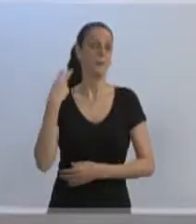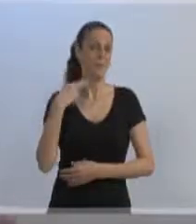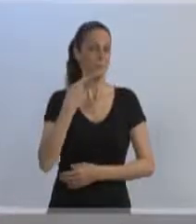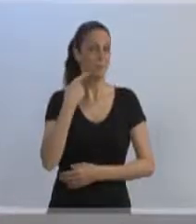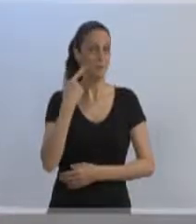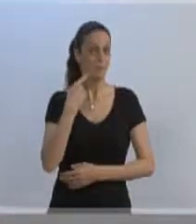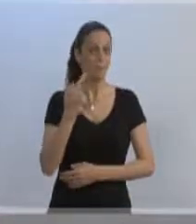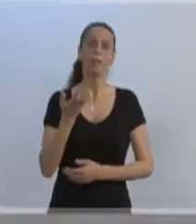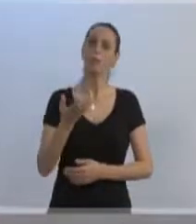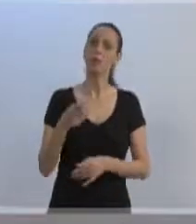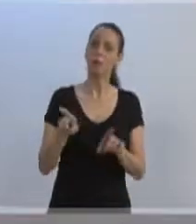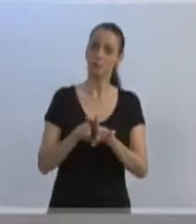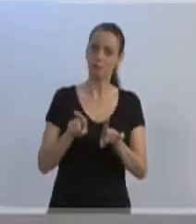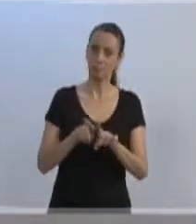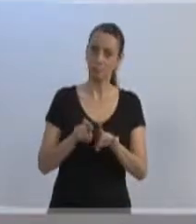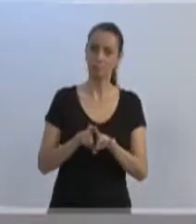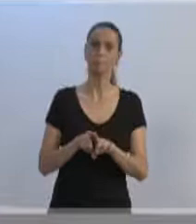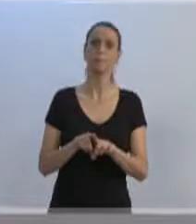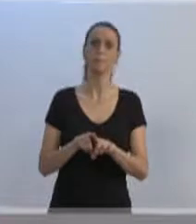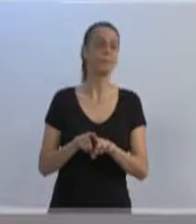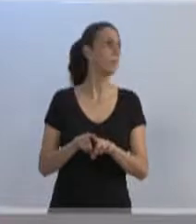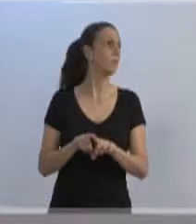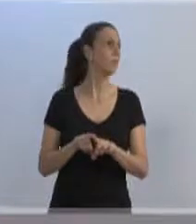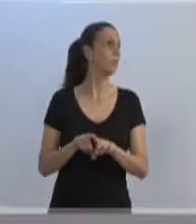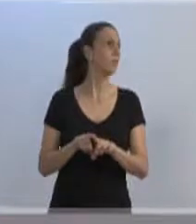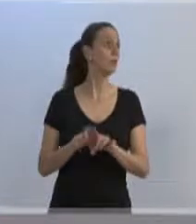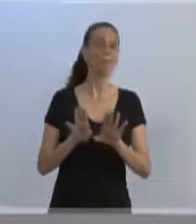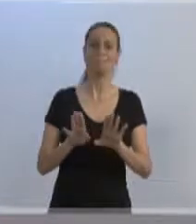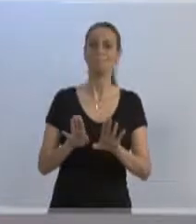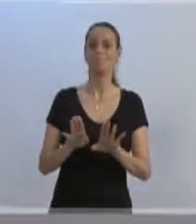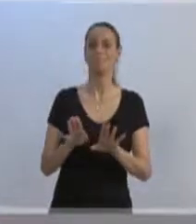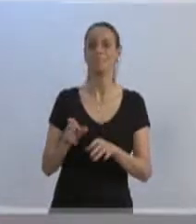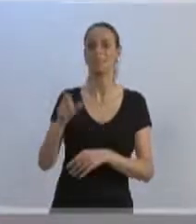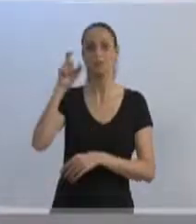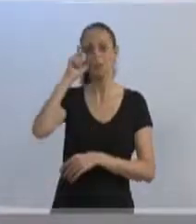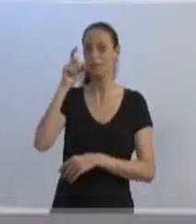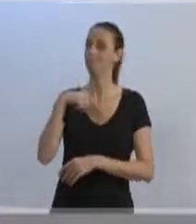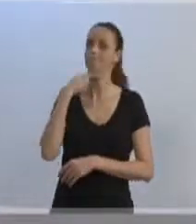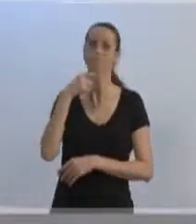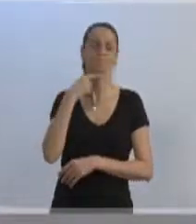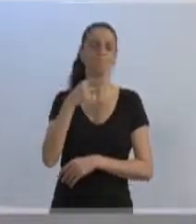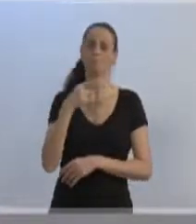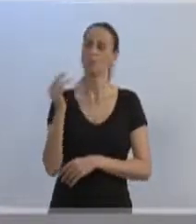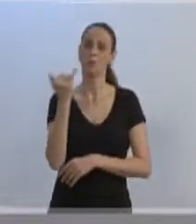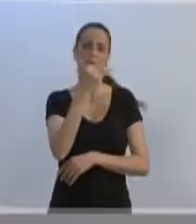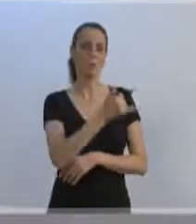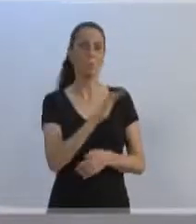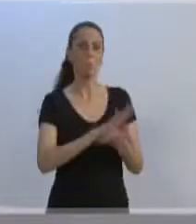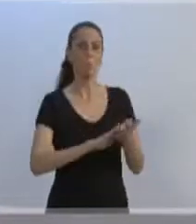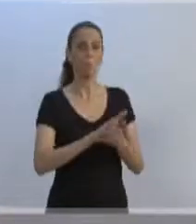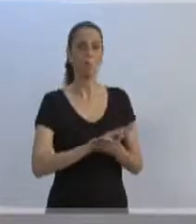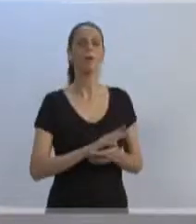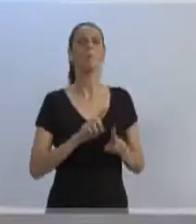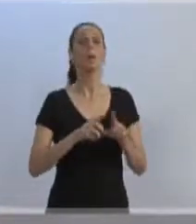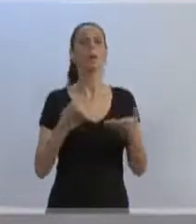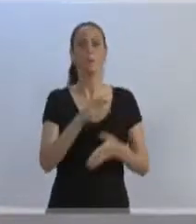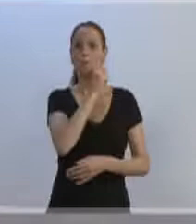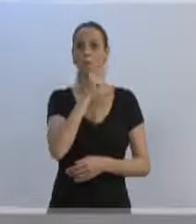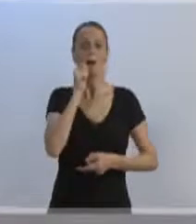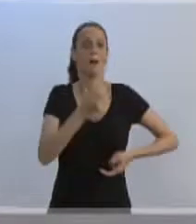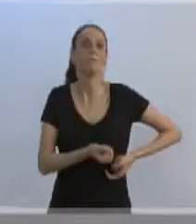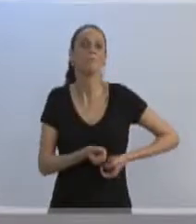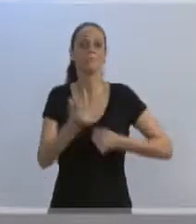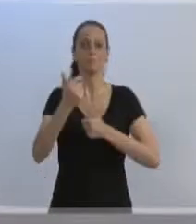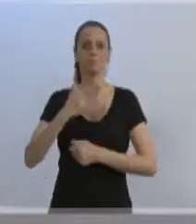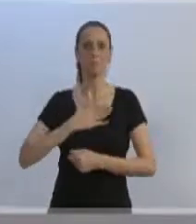gostaria mas a vossa excelência hoare não conseguir passar eu tenho o tempo hoje do vereador ricardo alba que ele